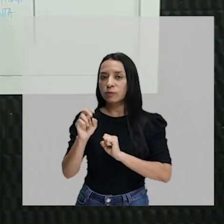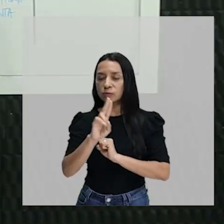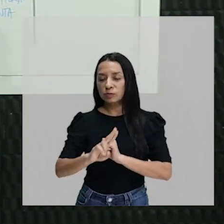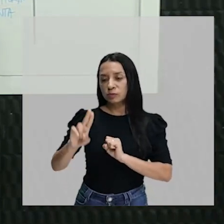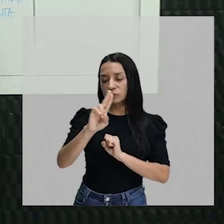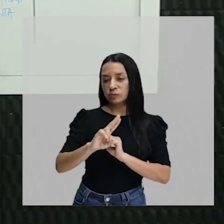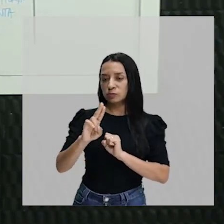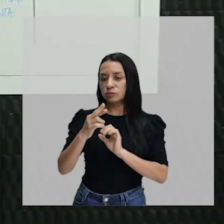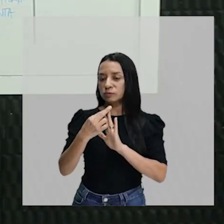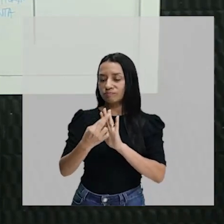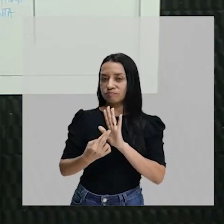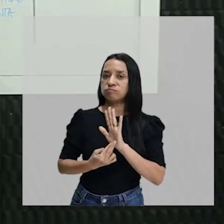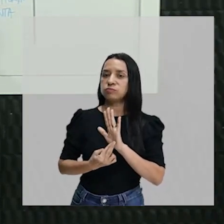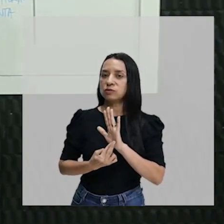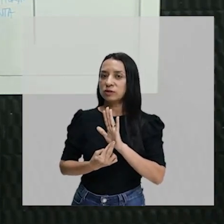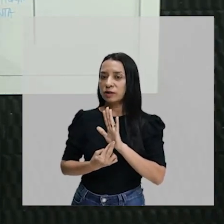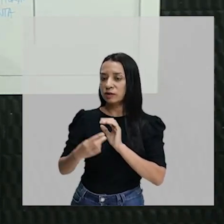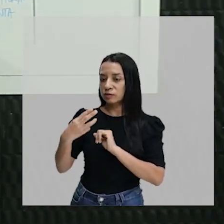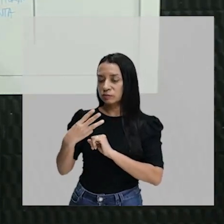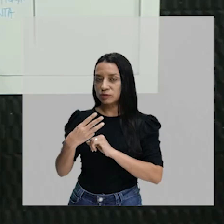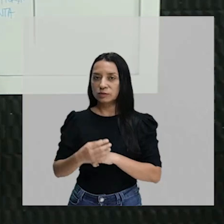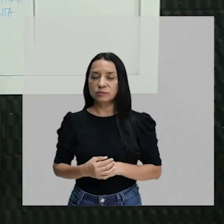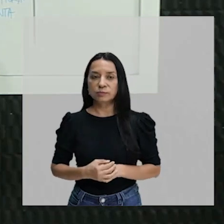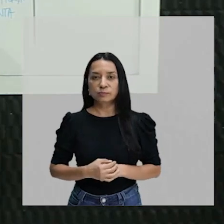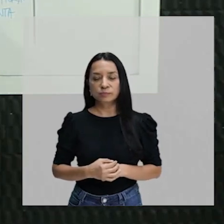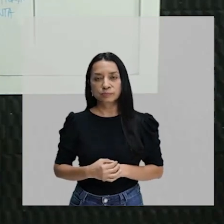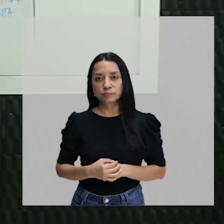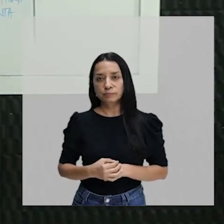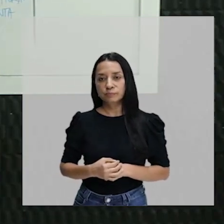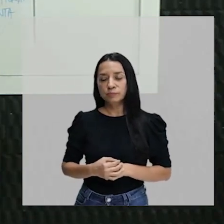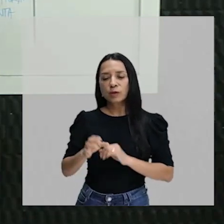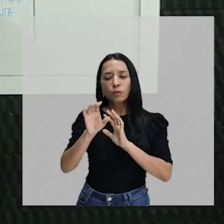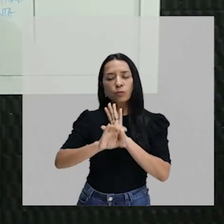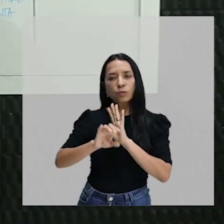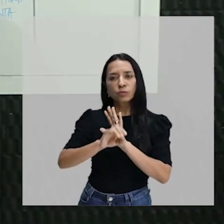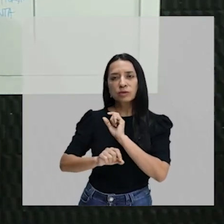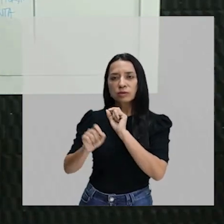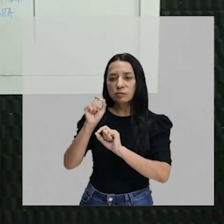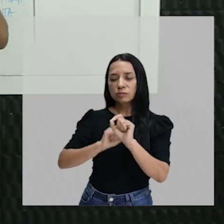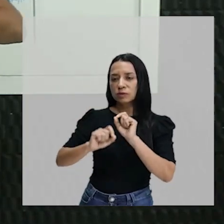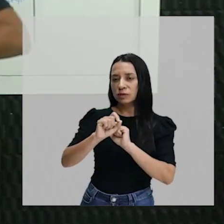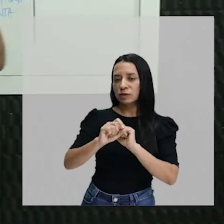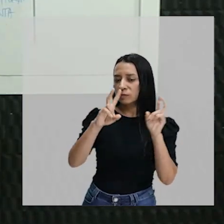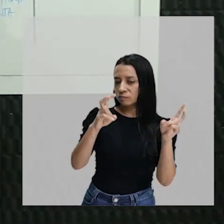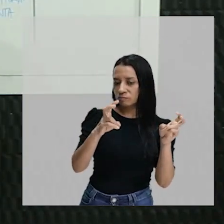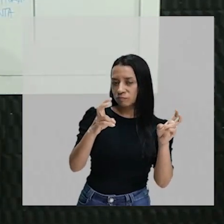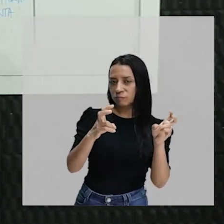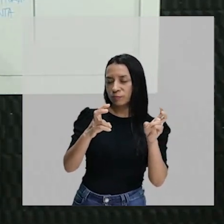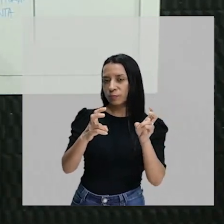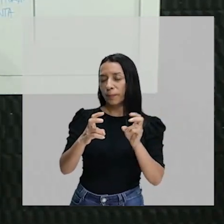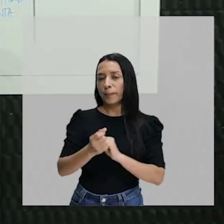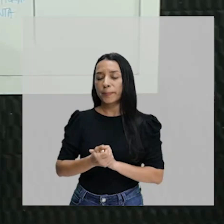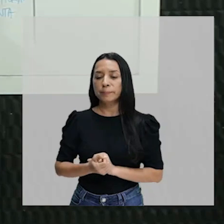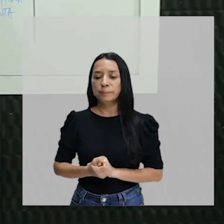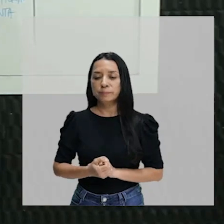então vamos para o conceito aqui grandezas diretamente e inversamente proporcionais ao tema do nossa aula de hoje